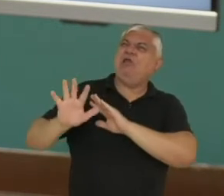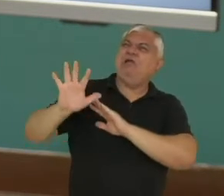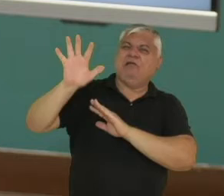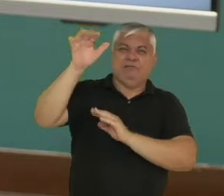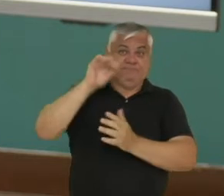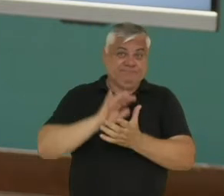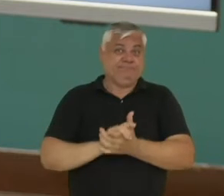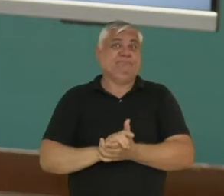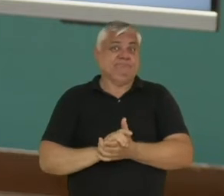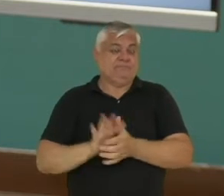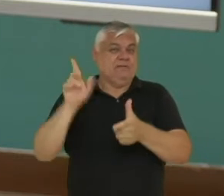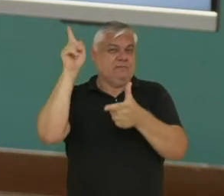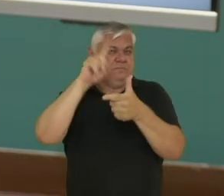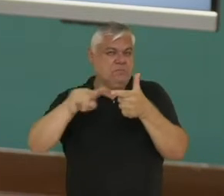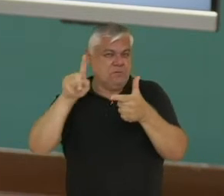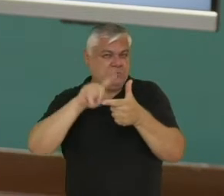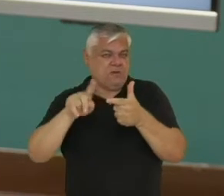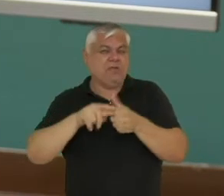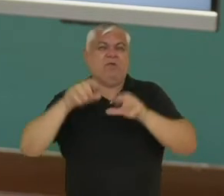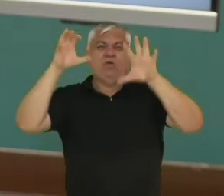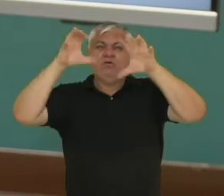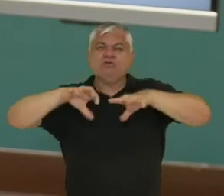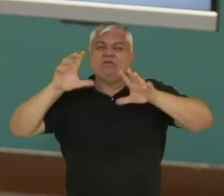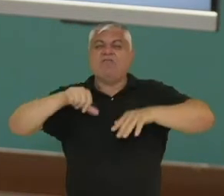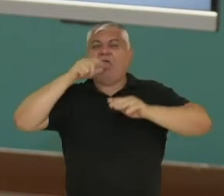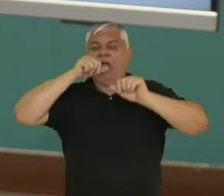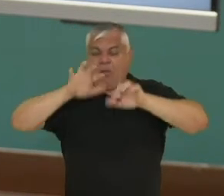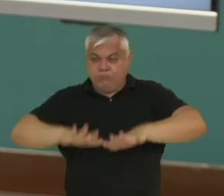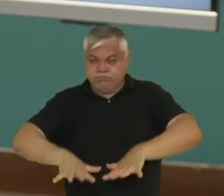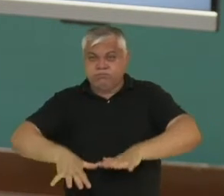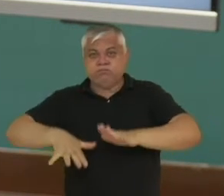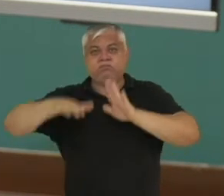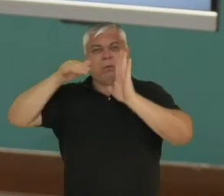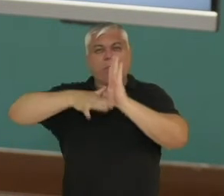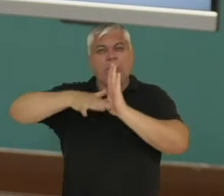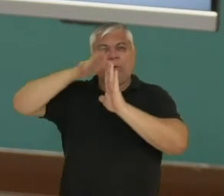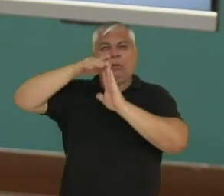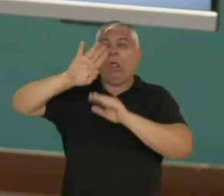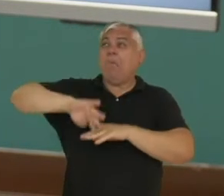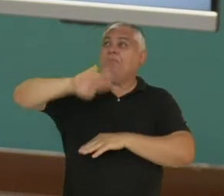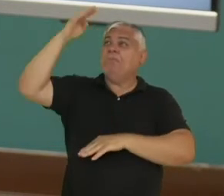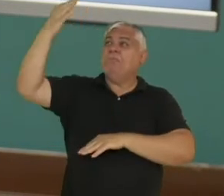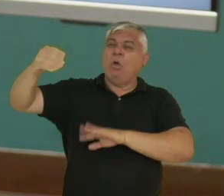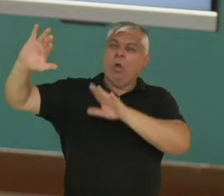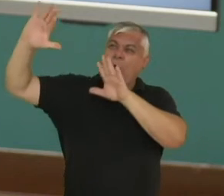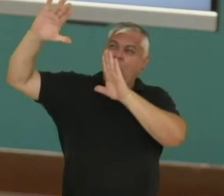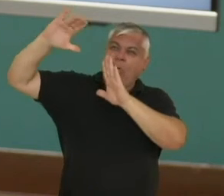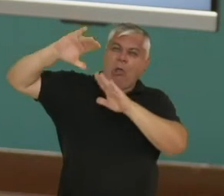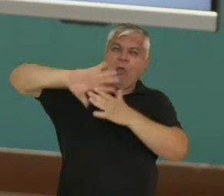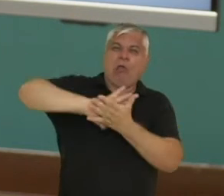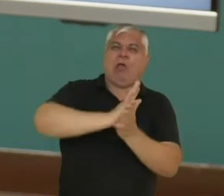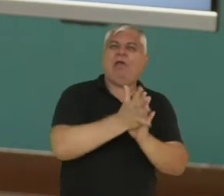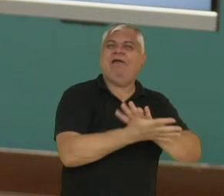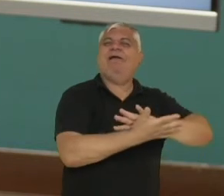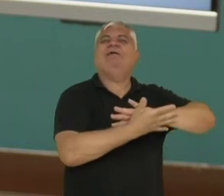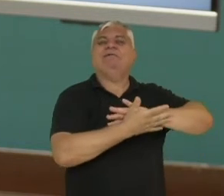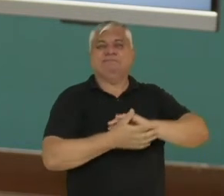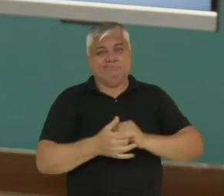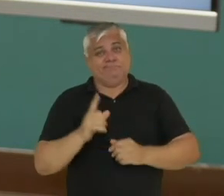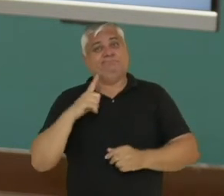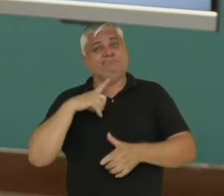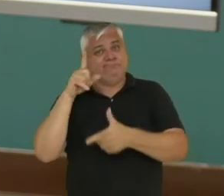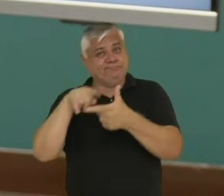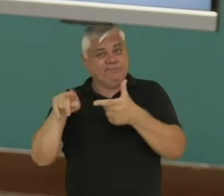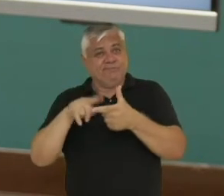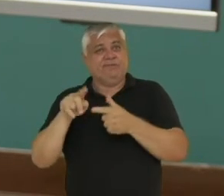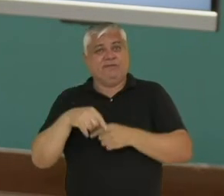regiões, gerando problemas como alagamentos também, deslizamento de terras, morte de pessoas com isso também. Essa